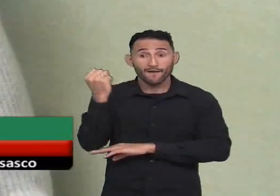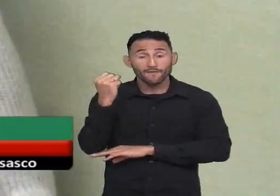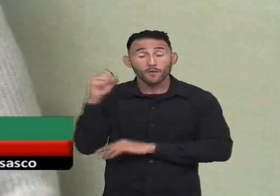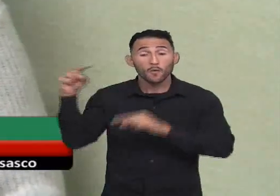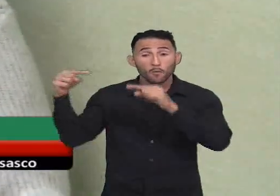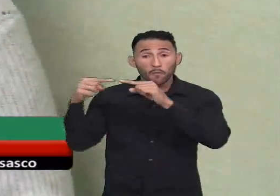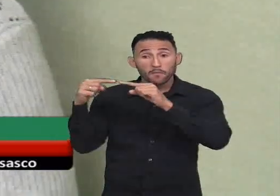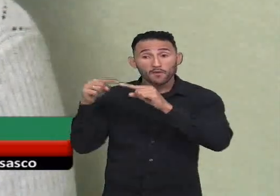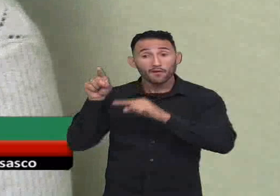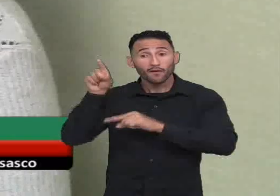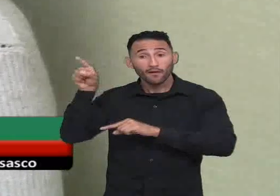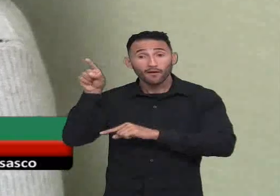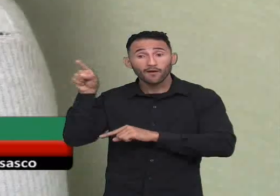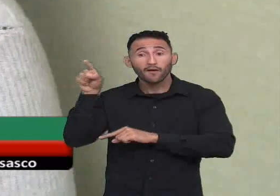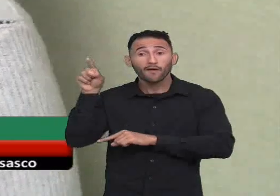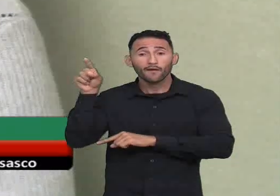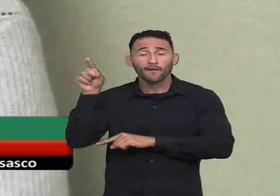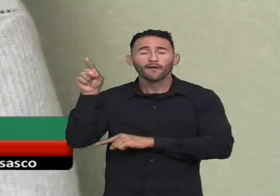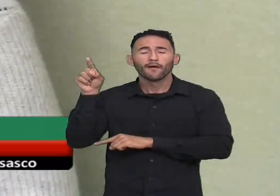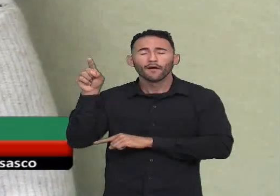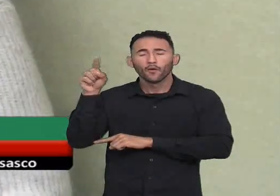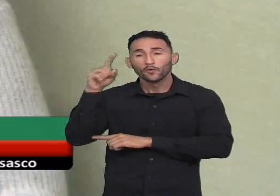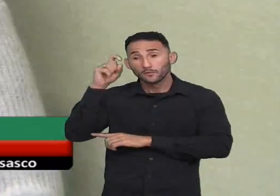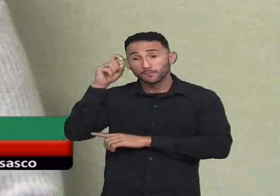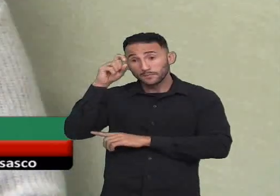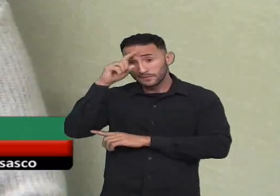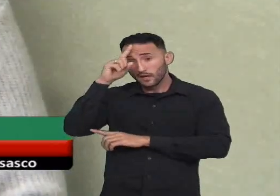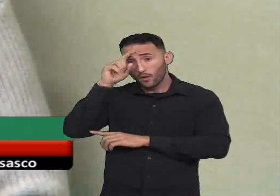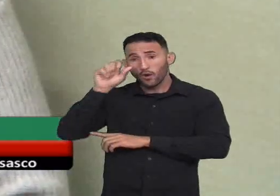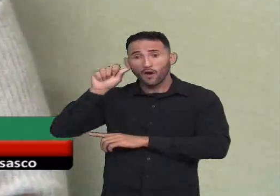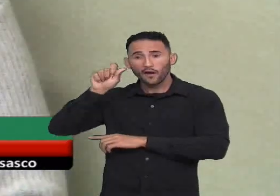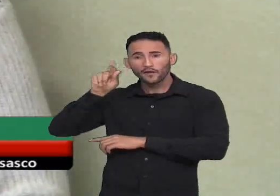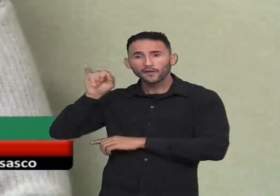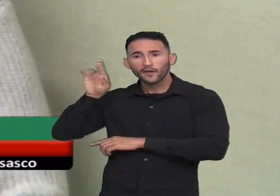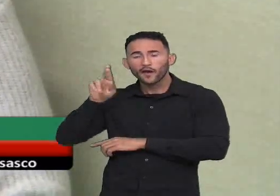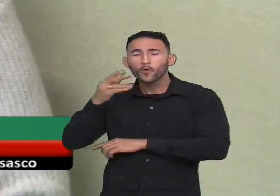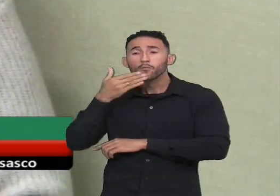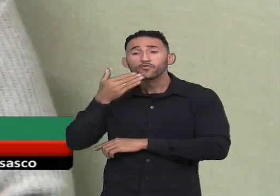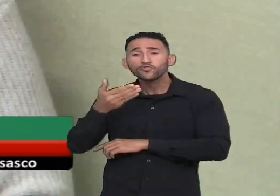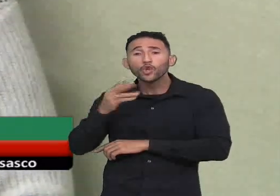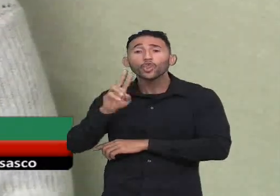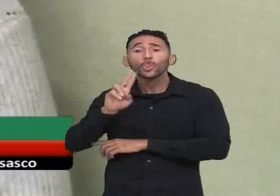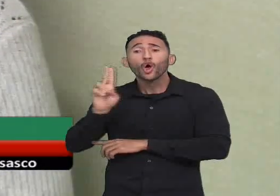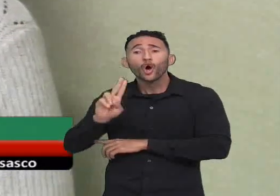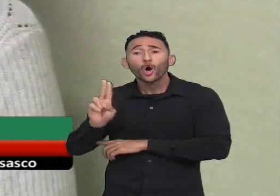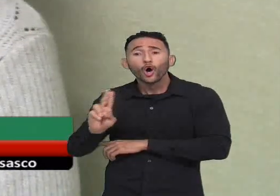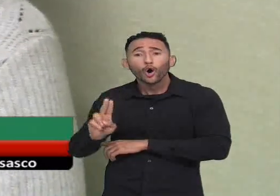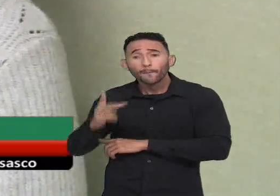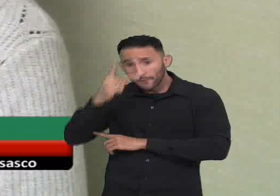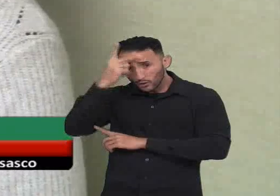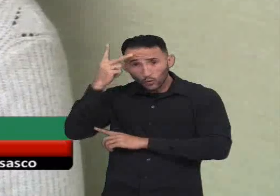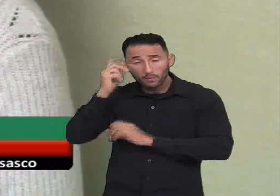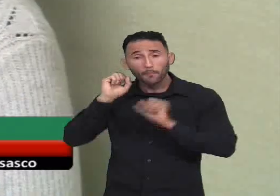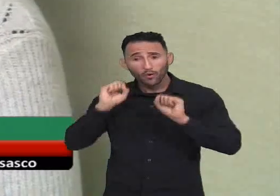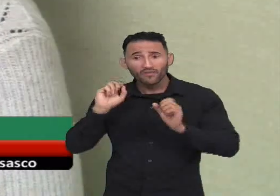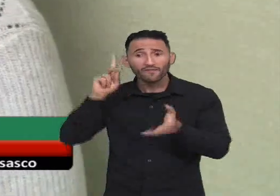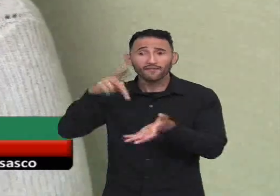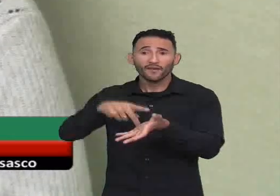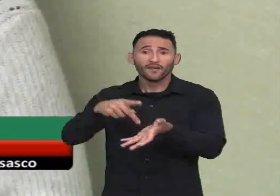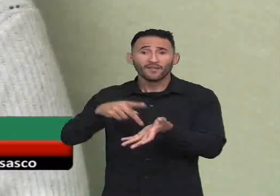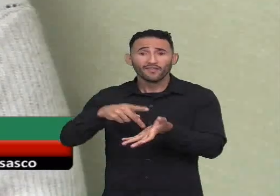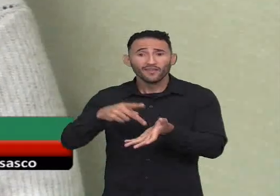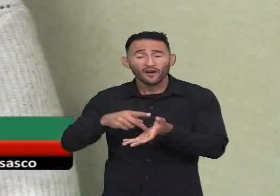maternidade. E eu solicitei alguns dados ao vereador Emerson, como nome das pessoas, para que a gente possa, de fato, fazer